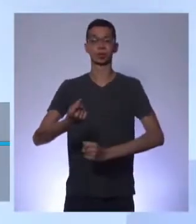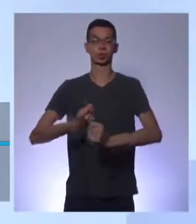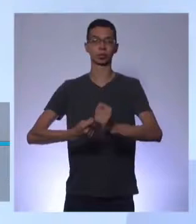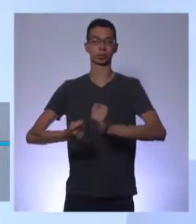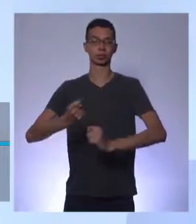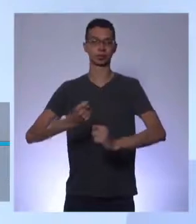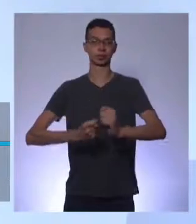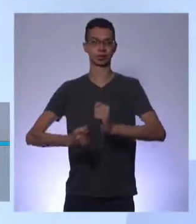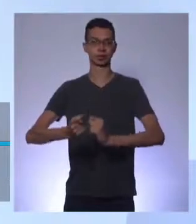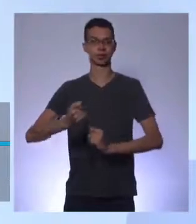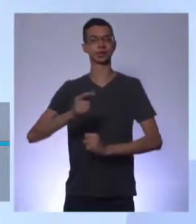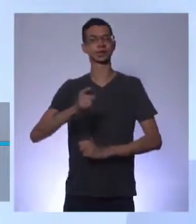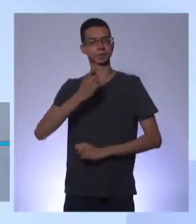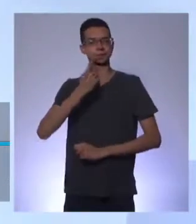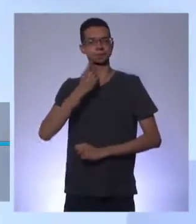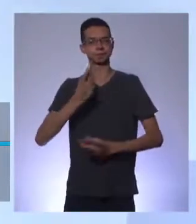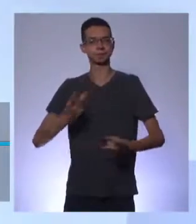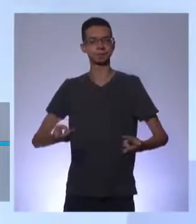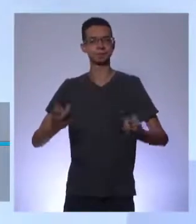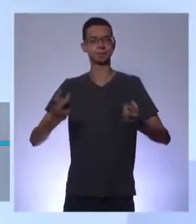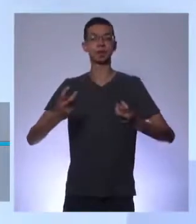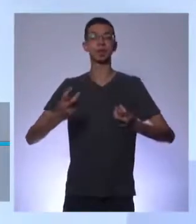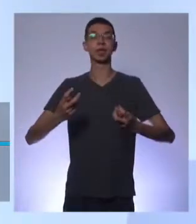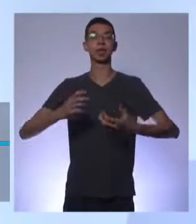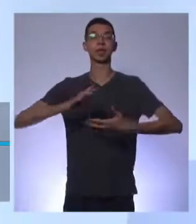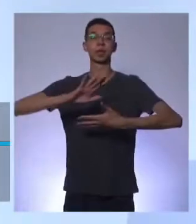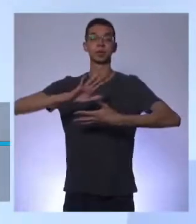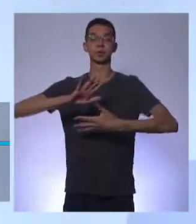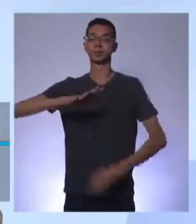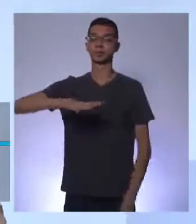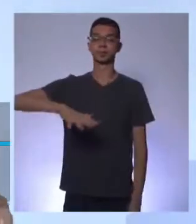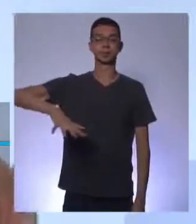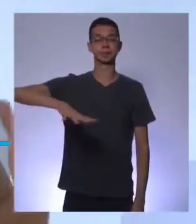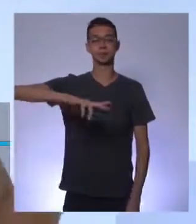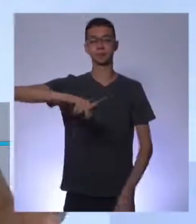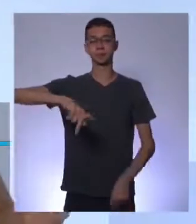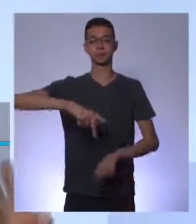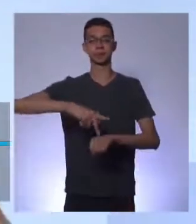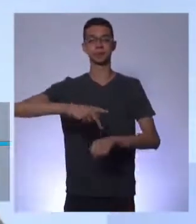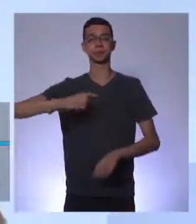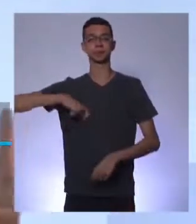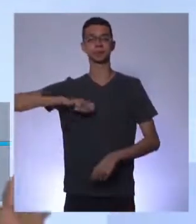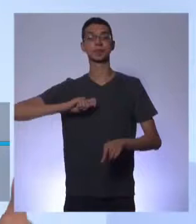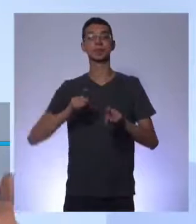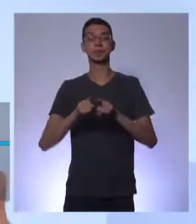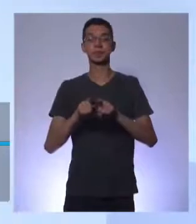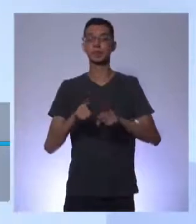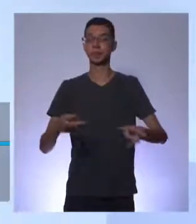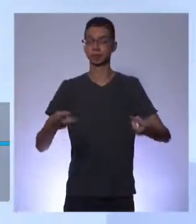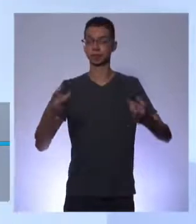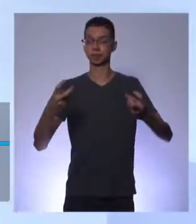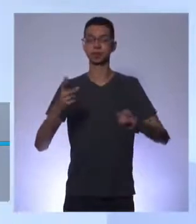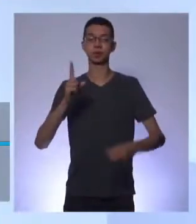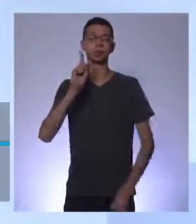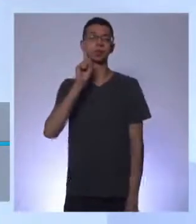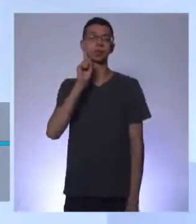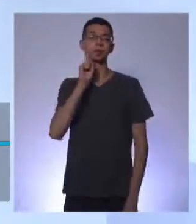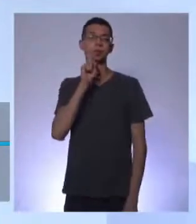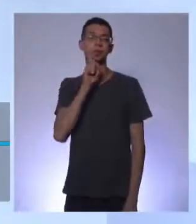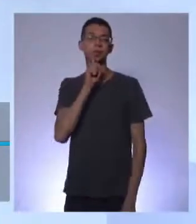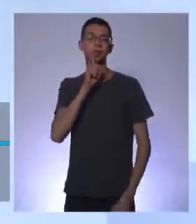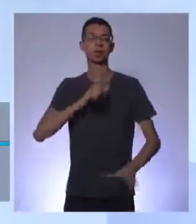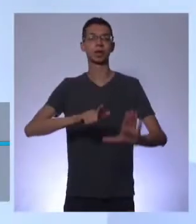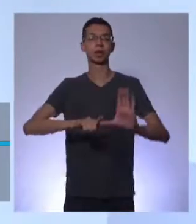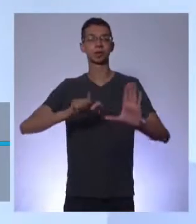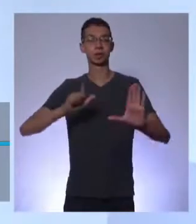Tanto, não somente aí na América Espanhola, mas se nós olharmos também na independência dos Estados Unidos, também